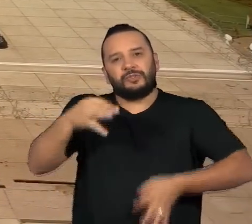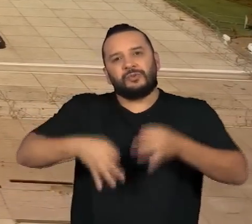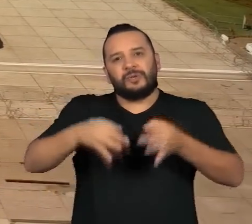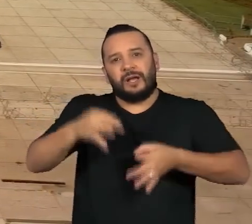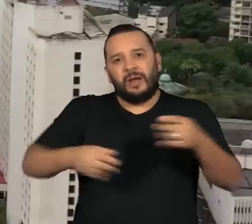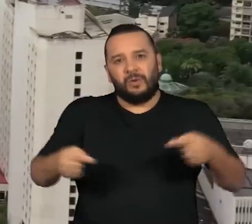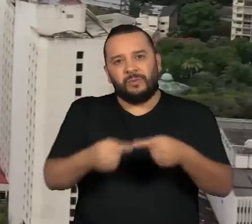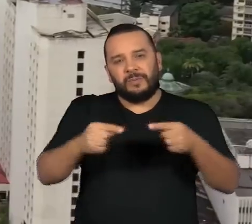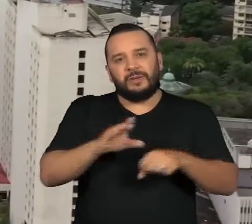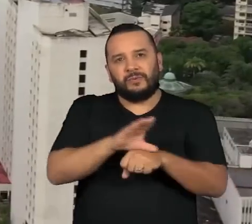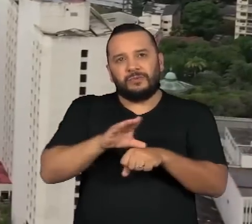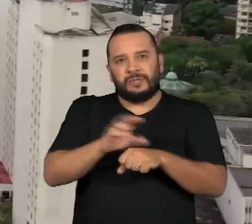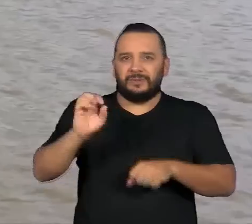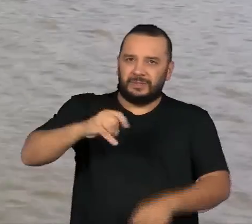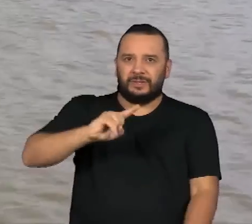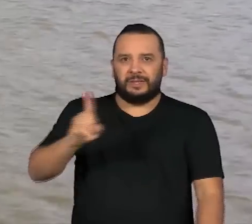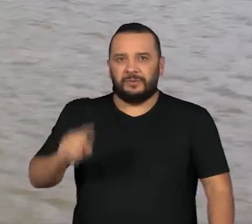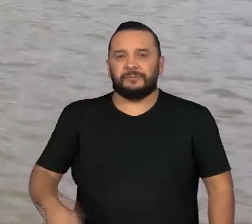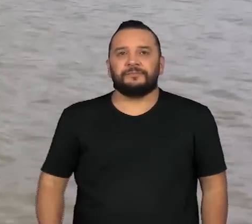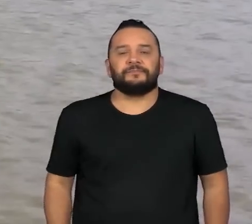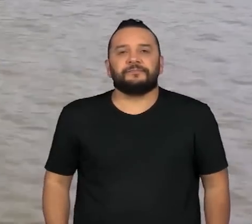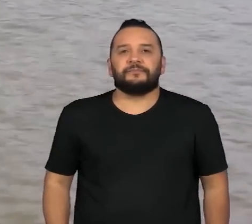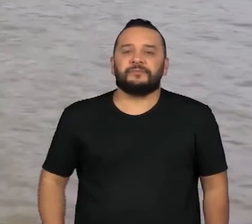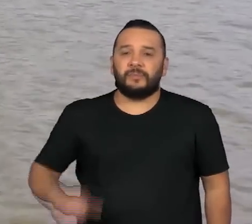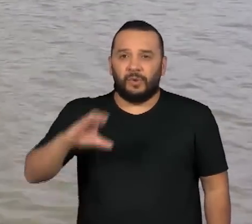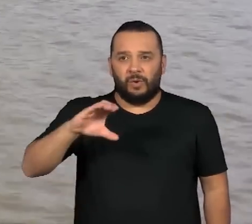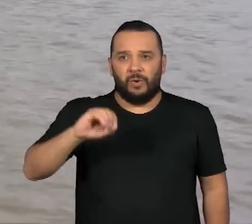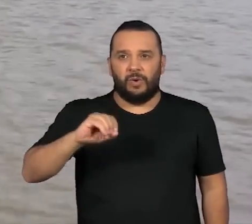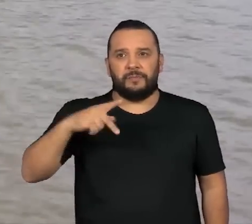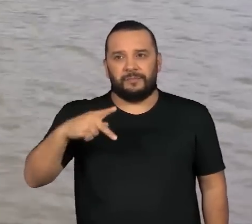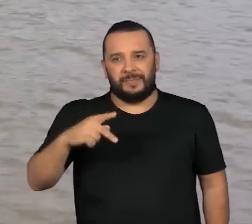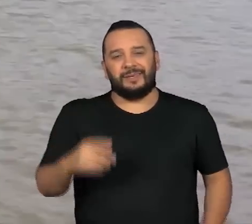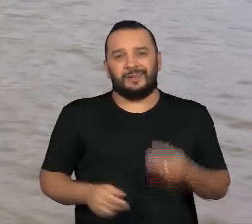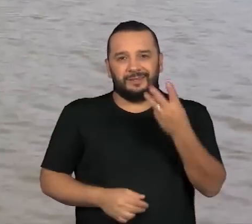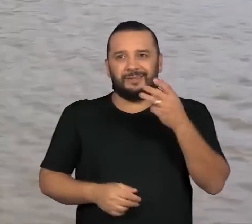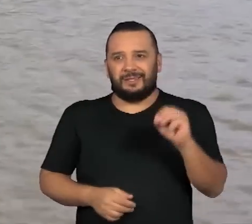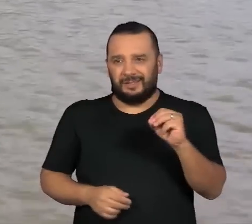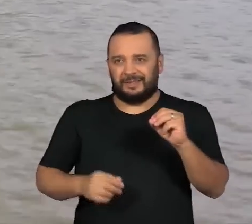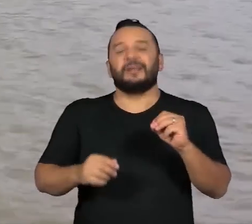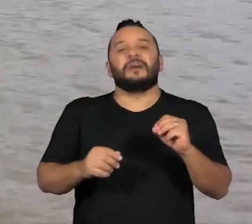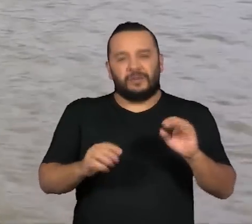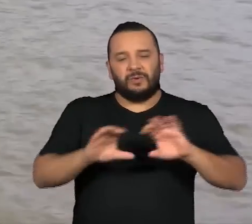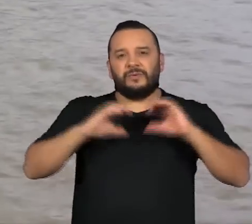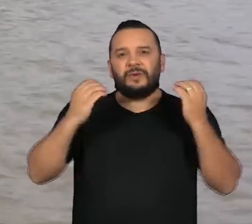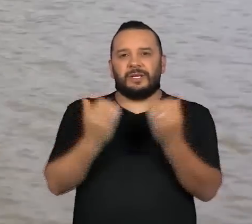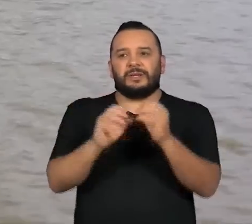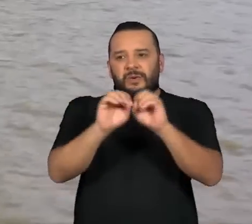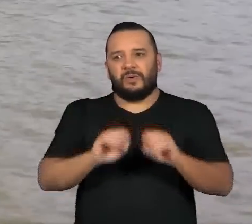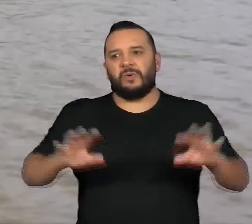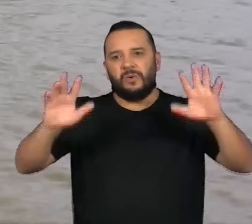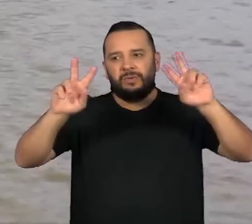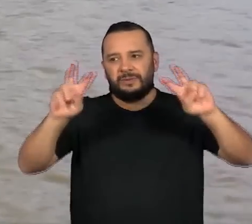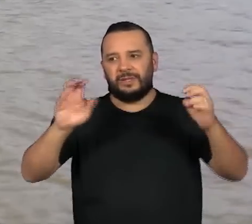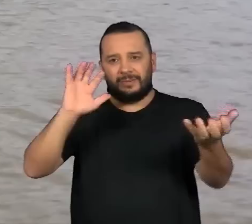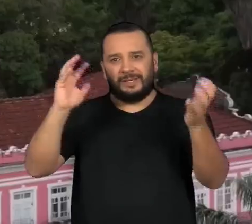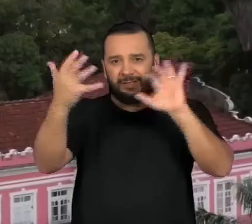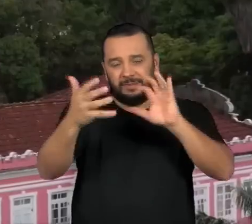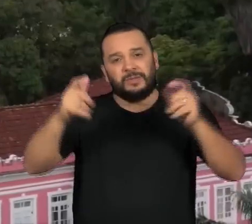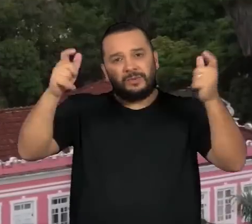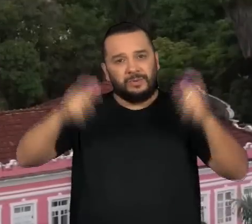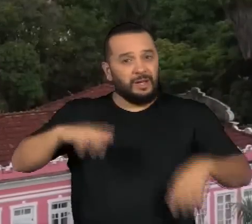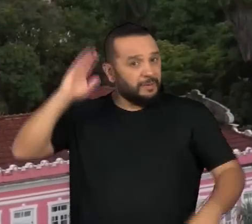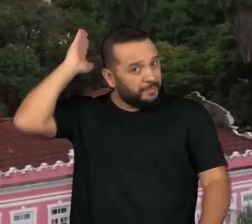Constituição. A COP30, a Conferência da ONU sobre Mudança Climática, será realizada em Belém, no Pará,